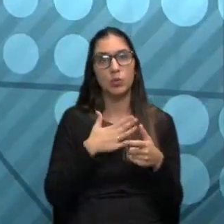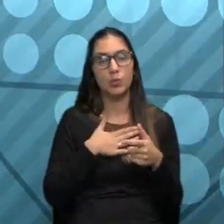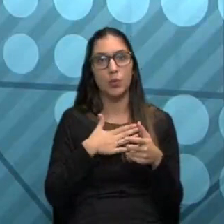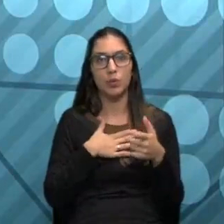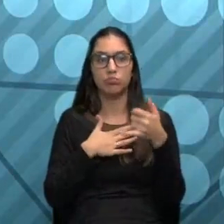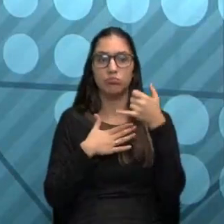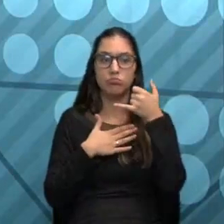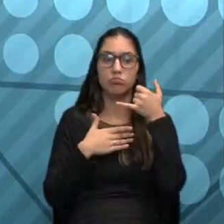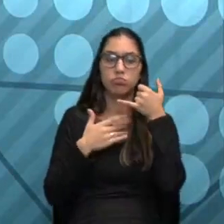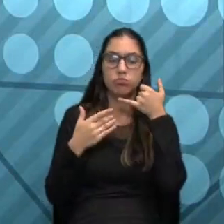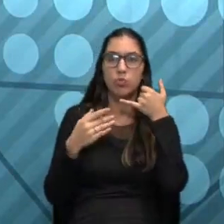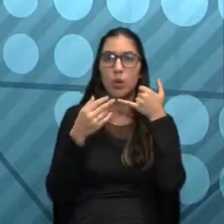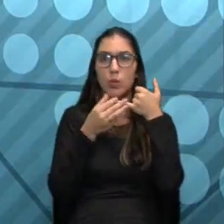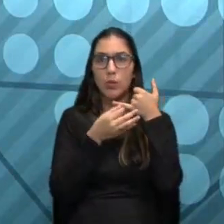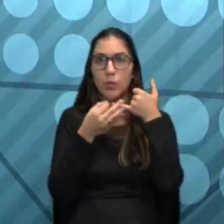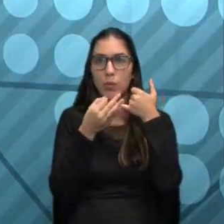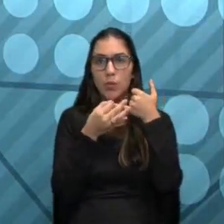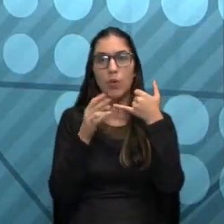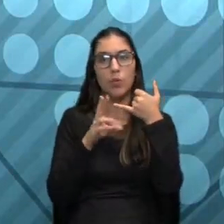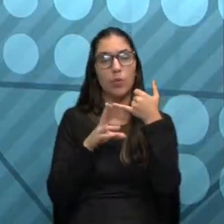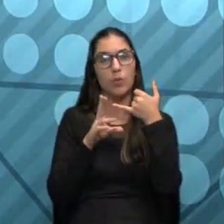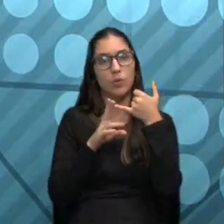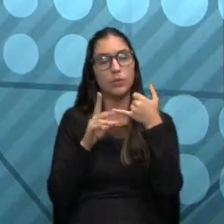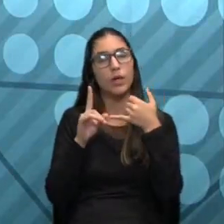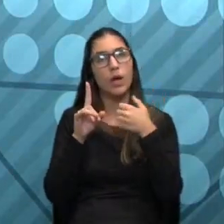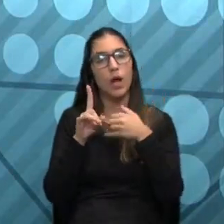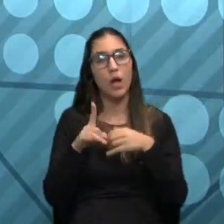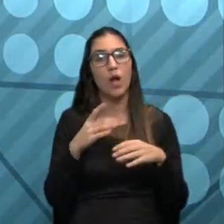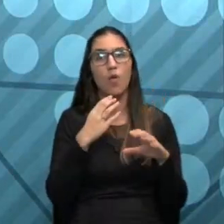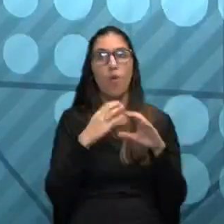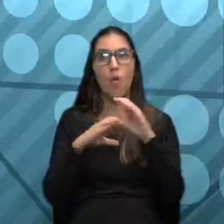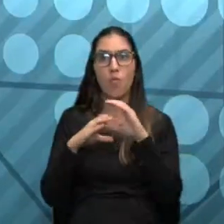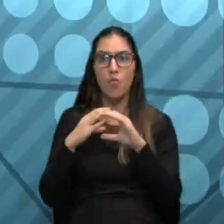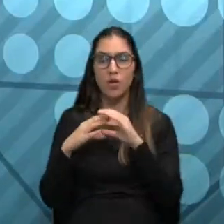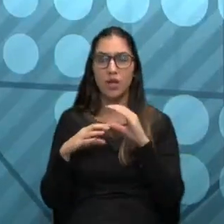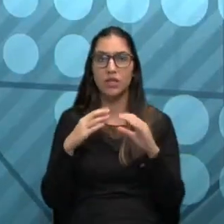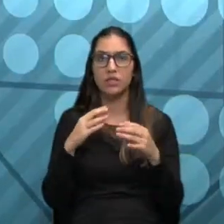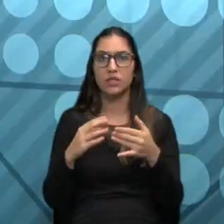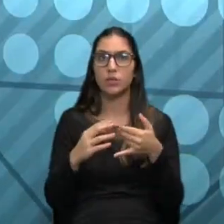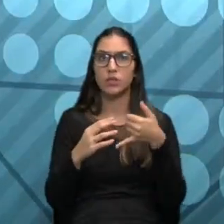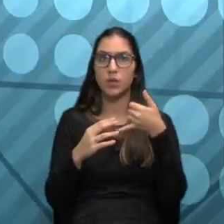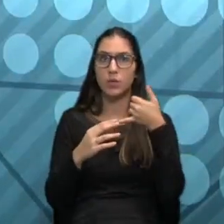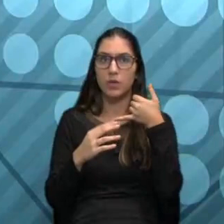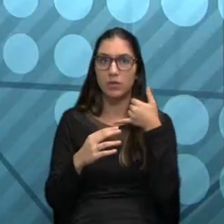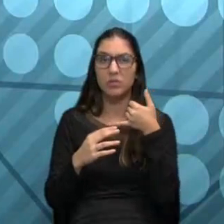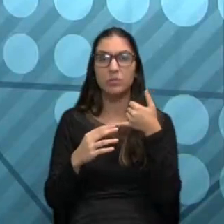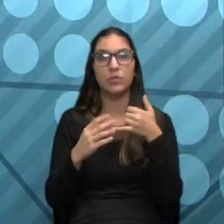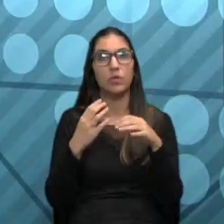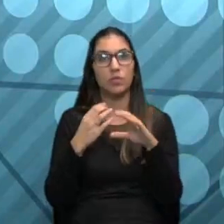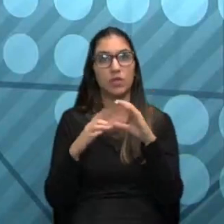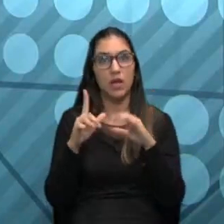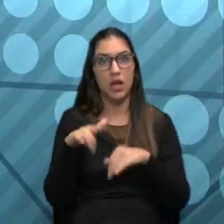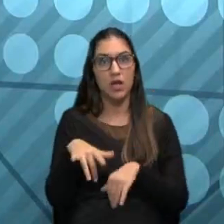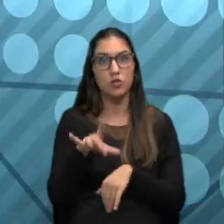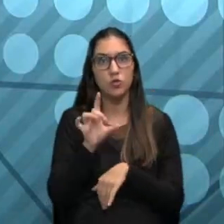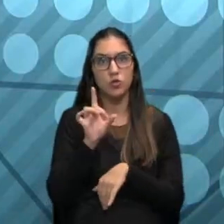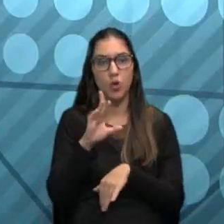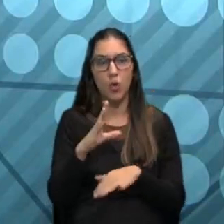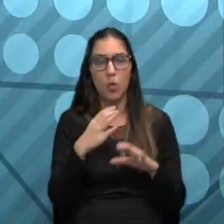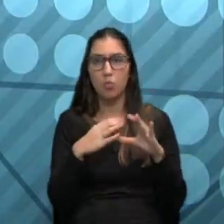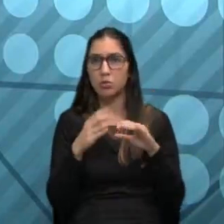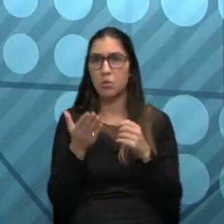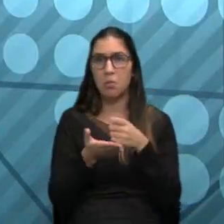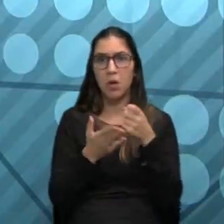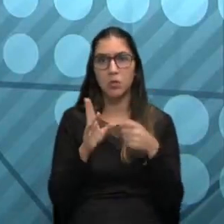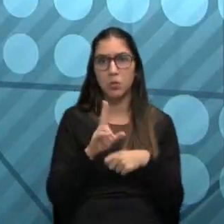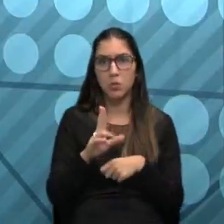falo por telefone, eu estou usando um celular. Então, isso é uma comunicação celular. E comunicação celular não é somente essa comunicação